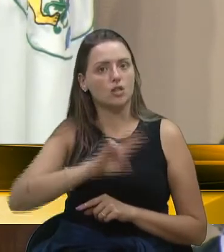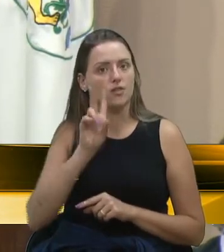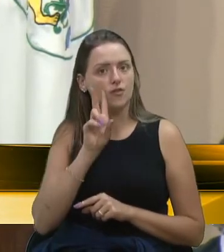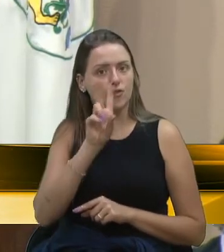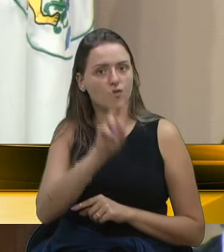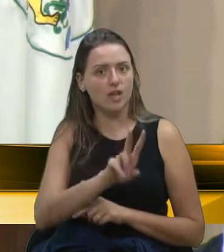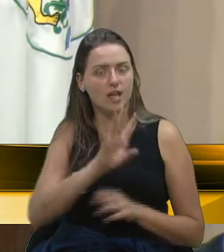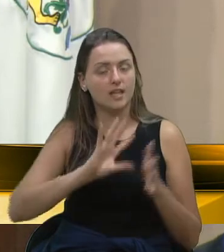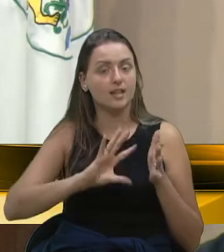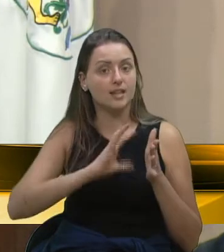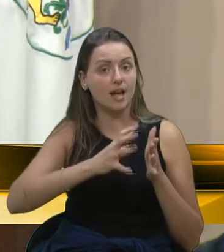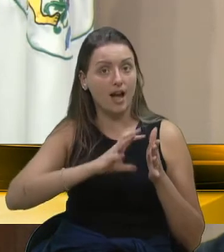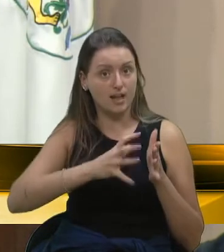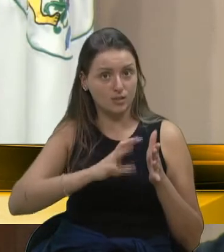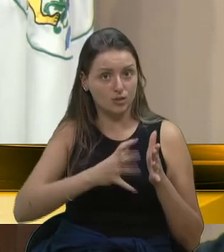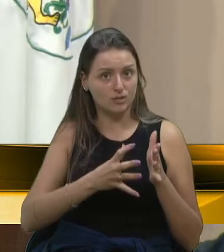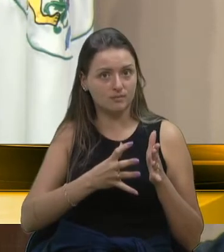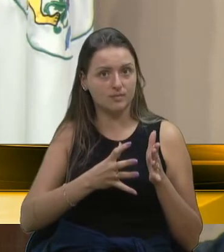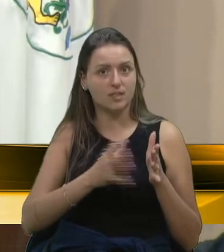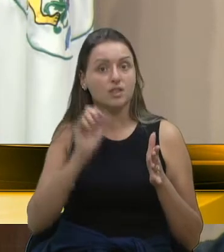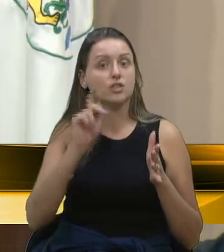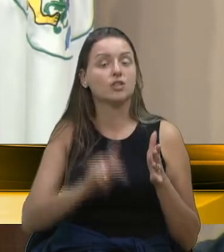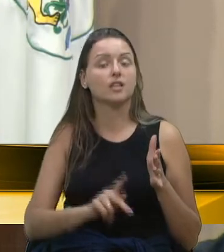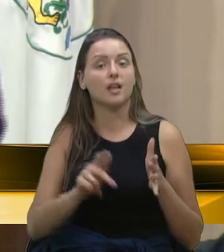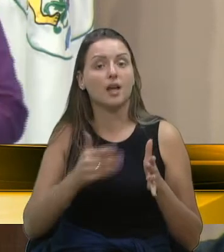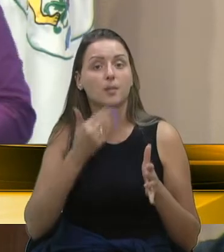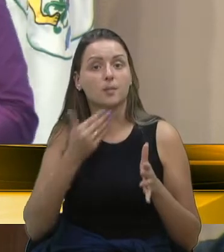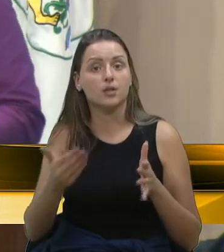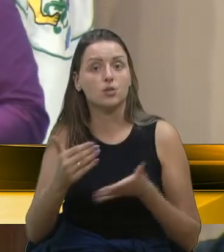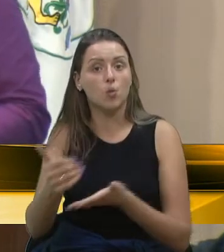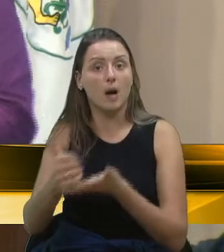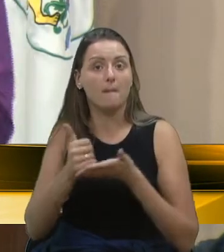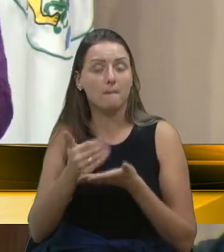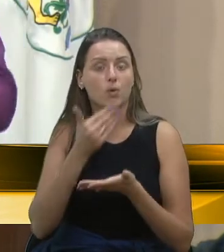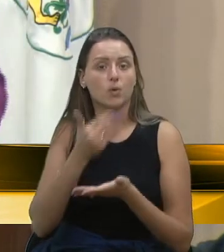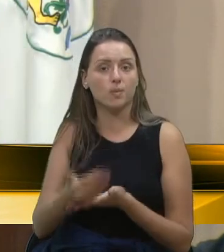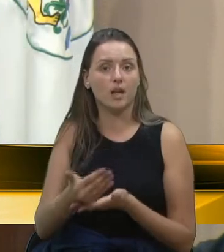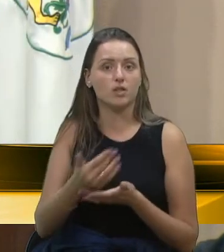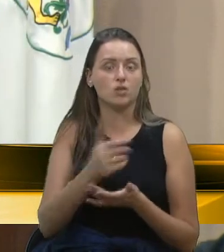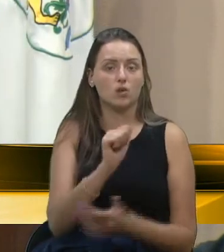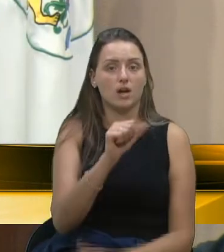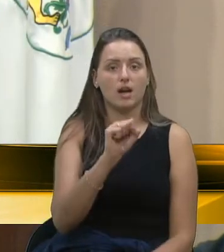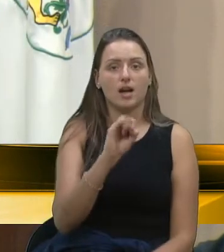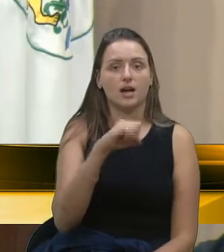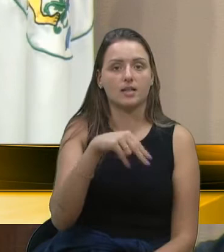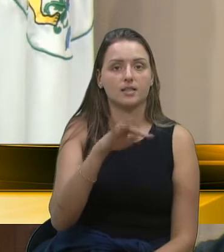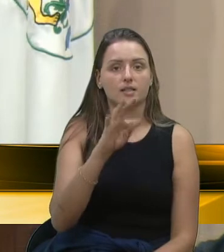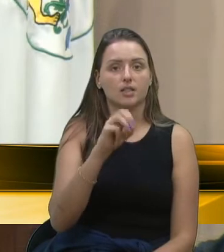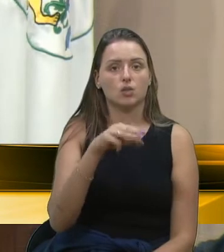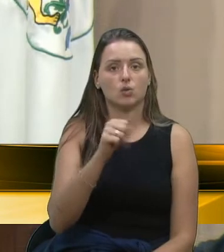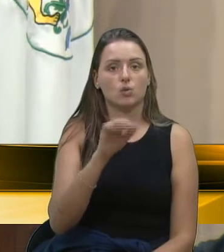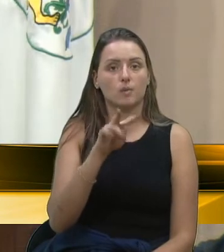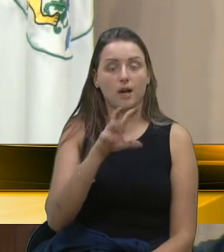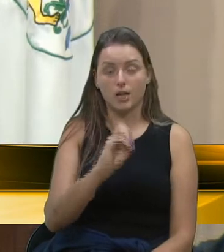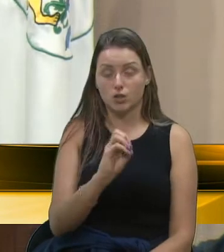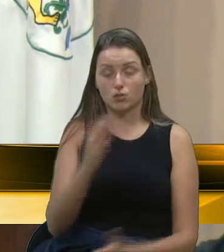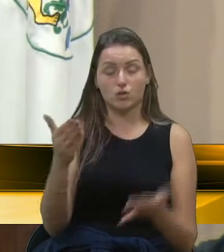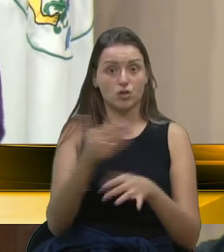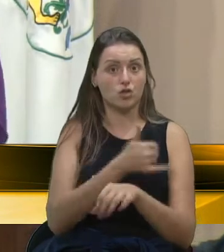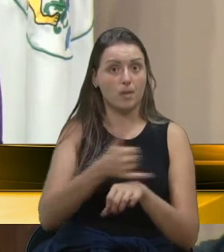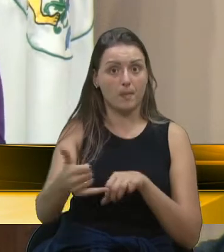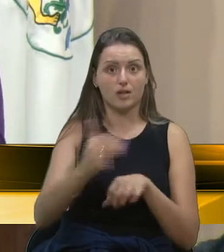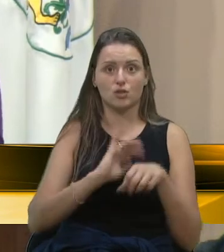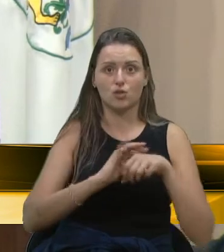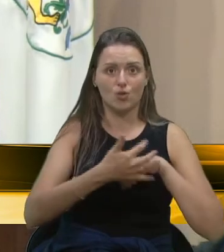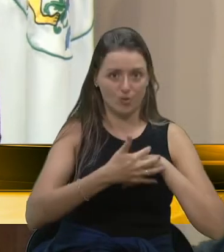nos dados de quem procurou assistência médica, sem contar os assintomáticos e que eventualmente passaram, isso é